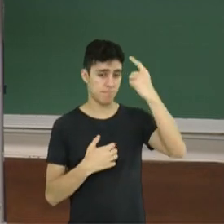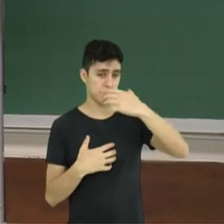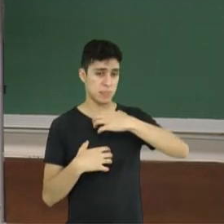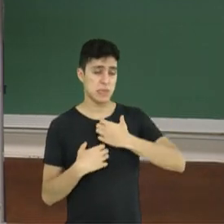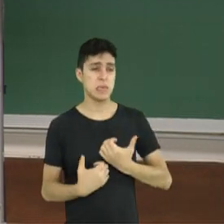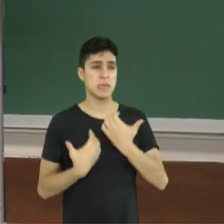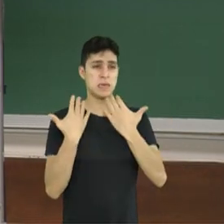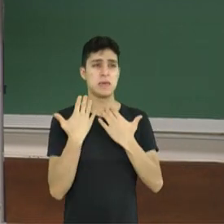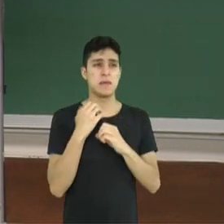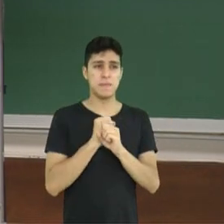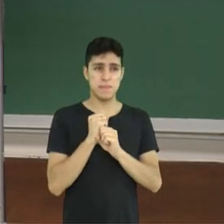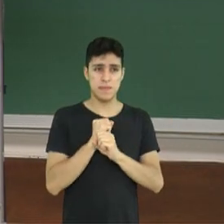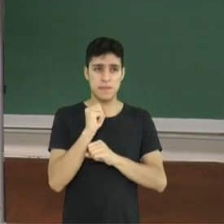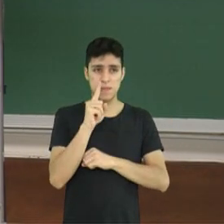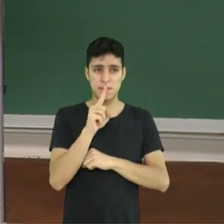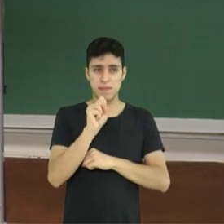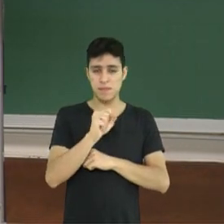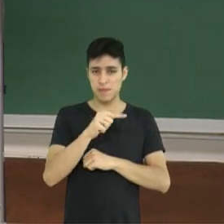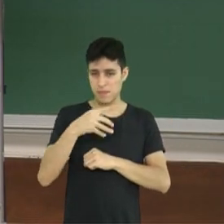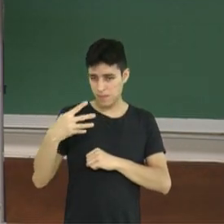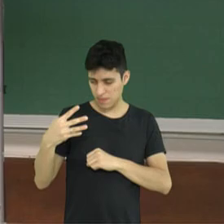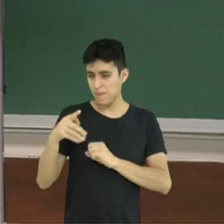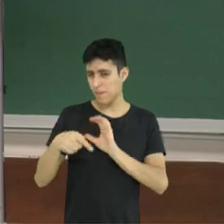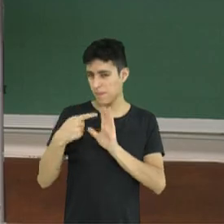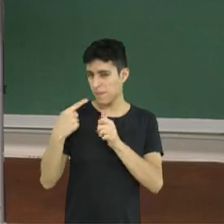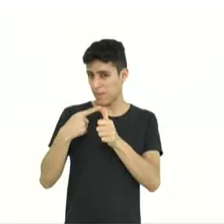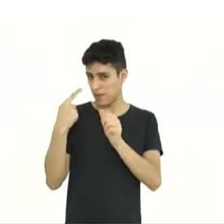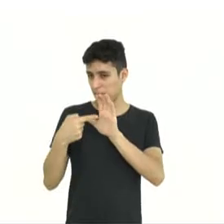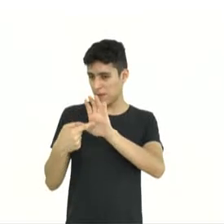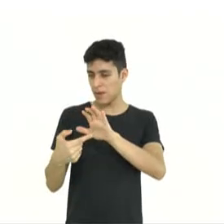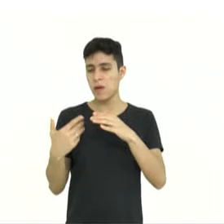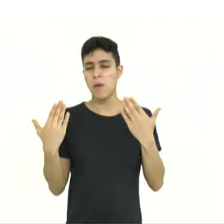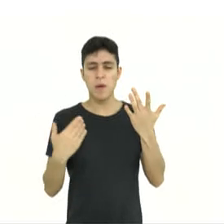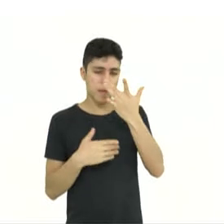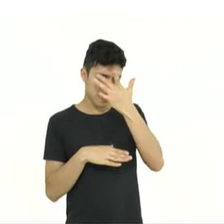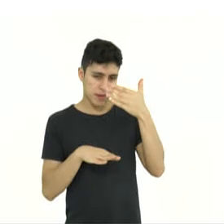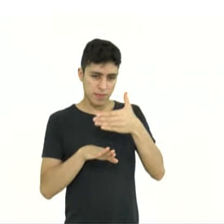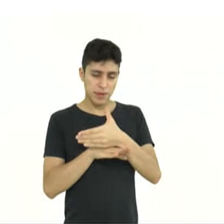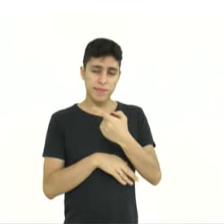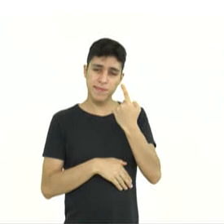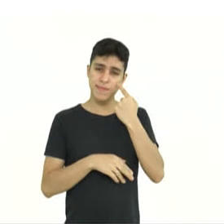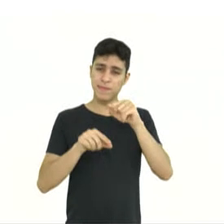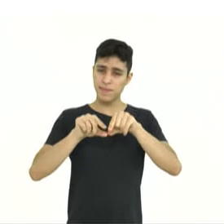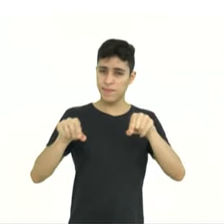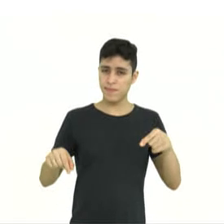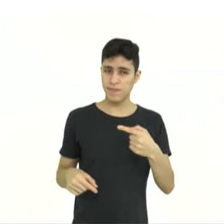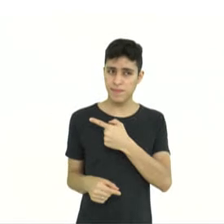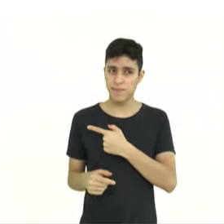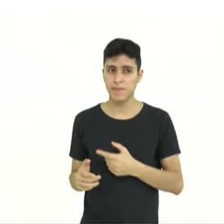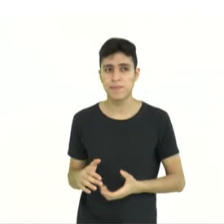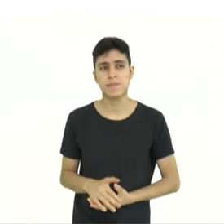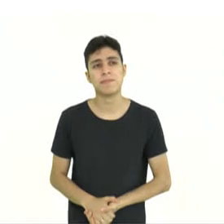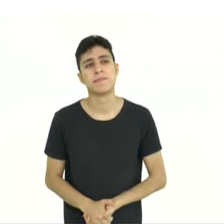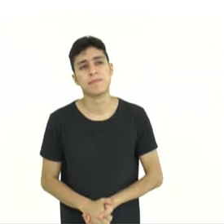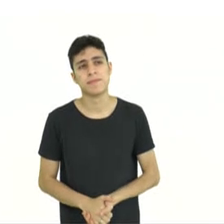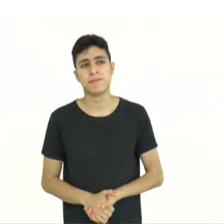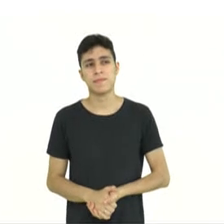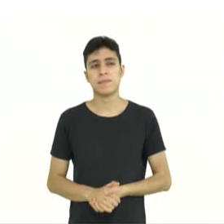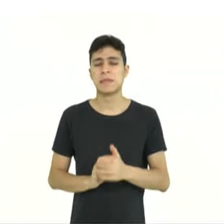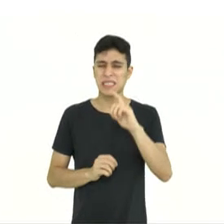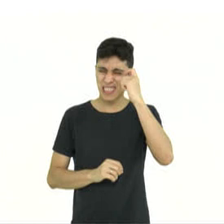foi em 1884 primeira exposição participavam o seguinte artistas renoa the gaps Arrow 6